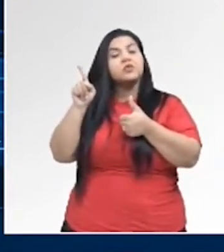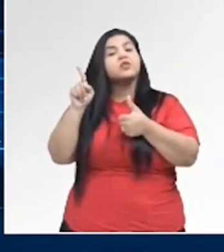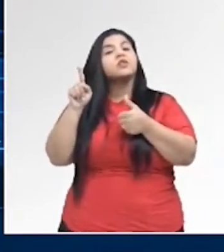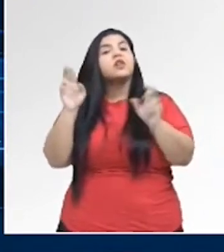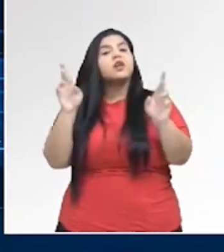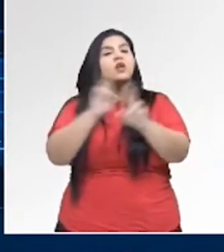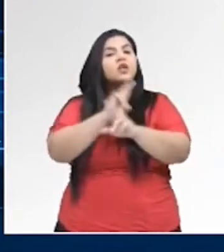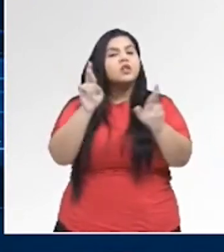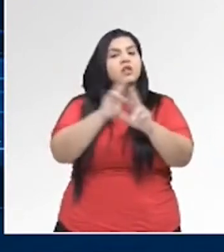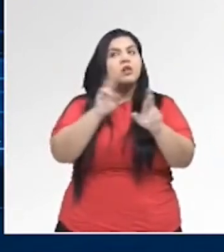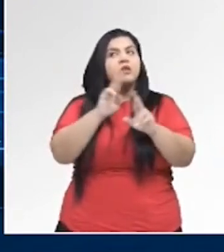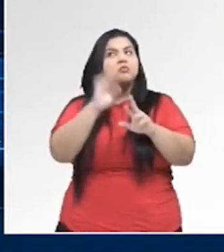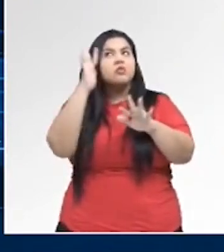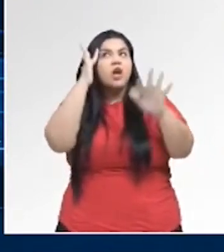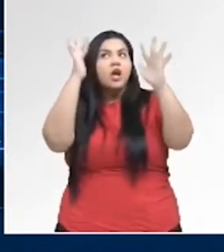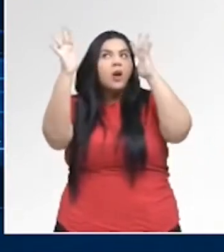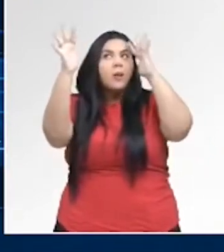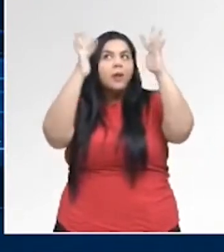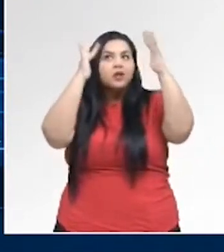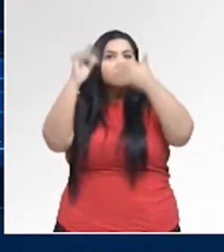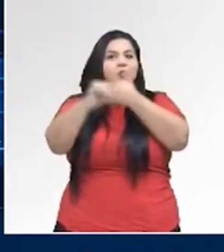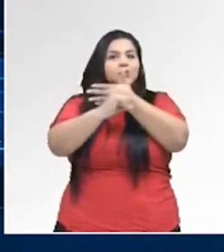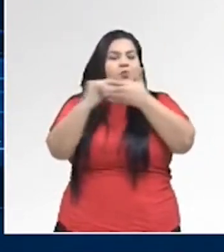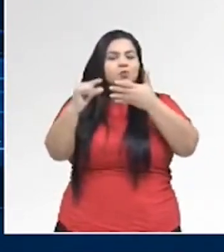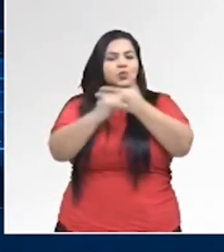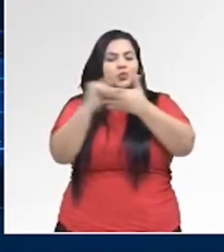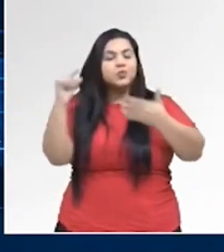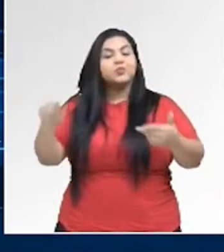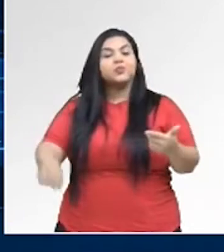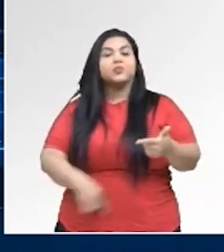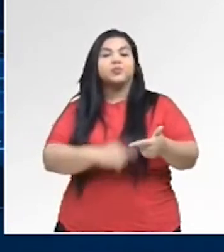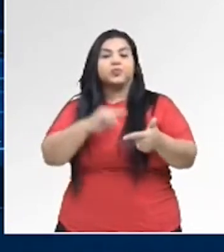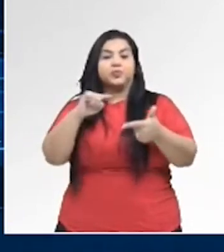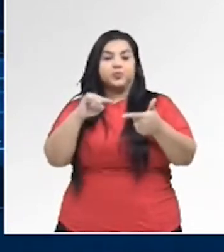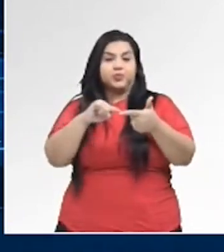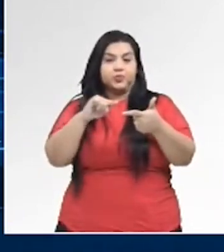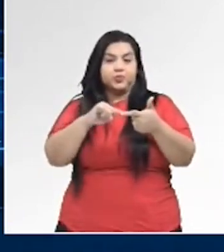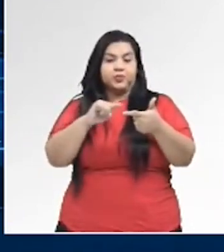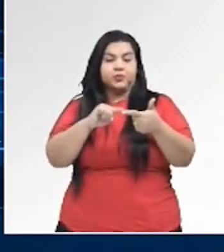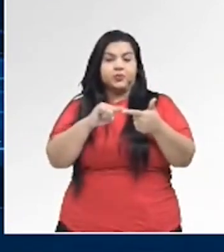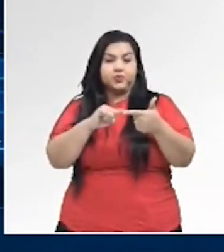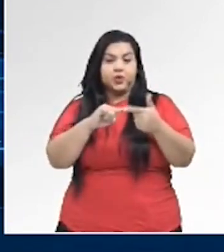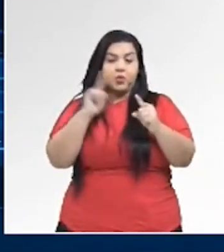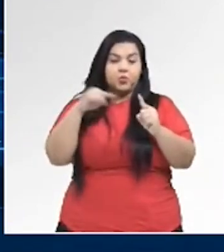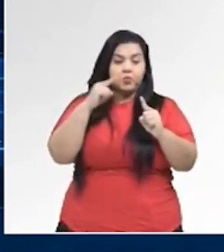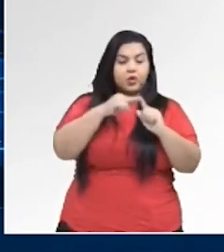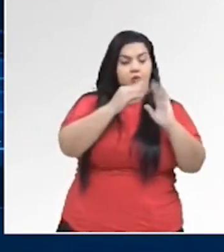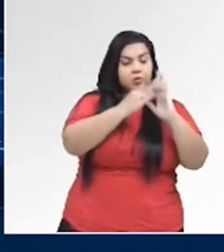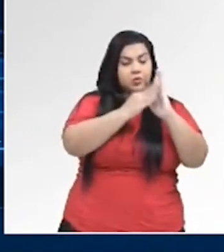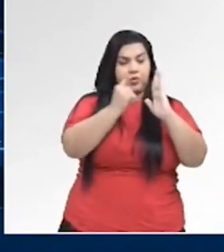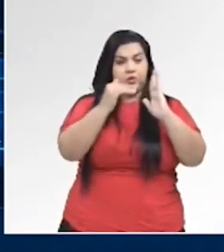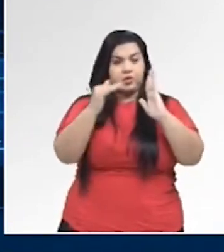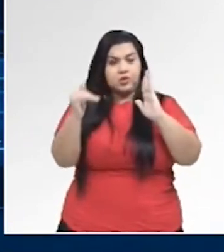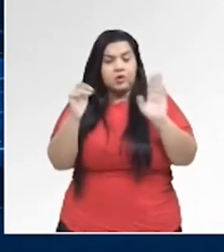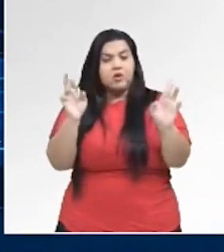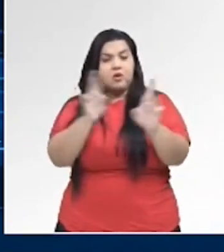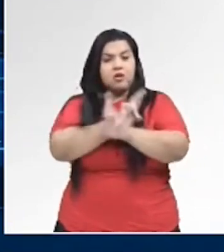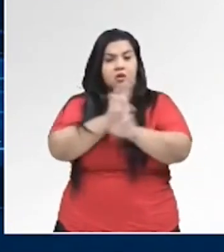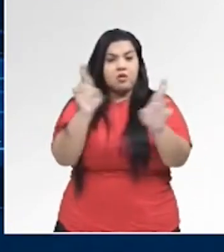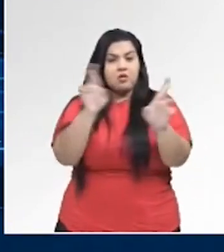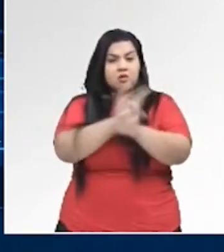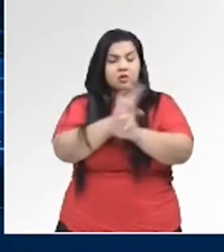relacionado à ficção, à imaginação do autor, tá certo? Também a função estética com